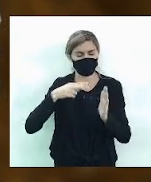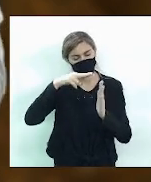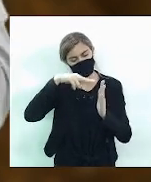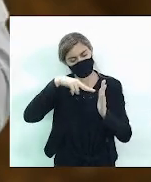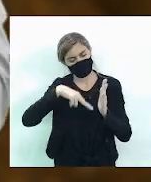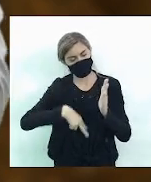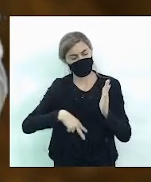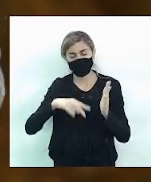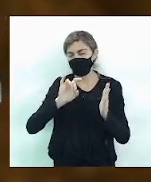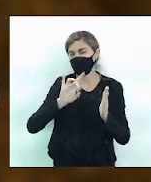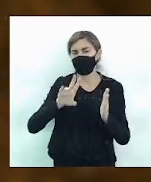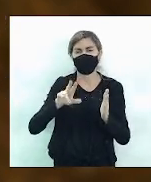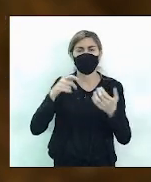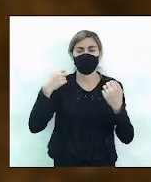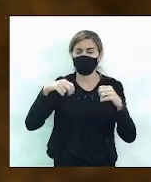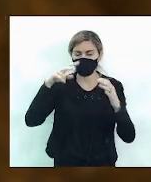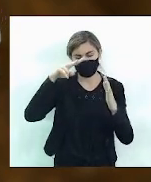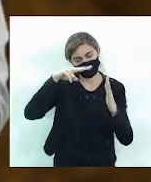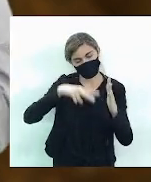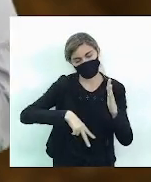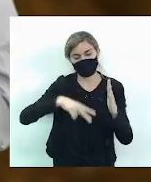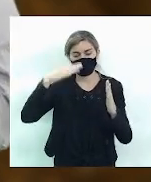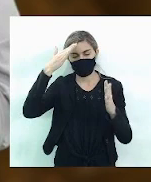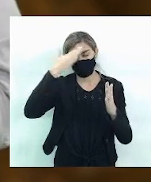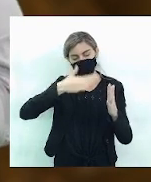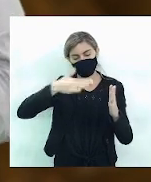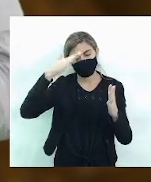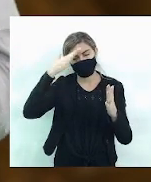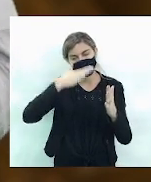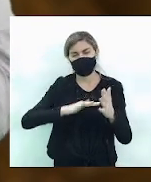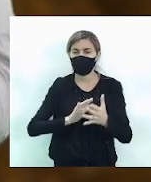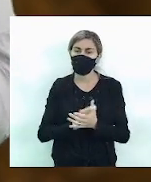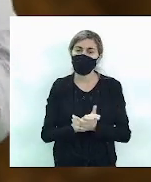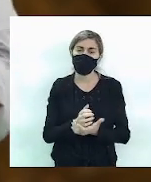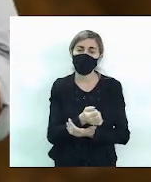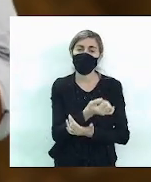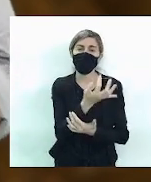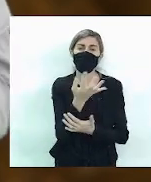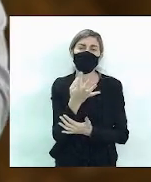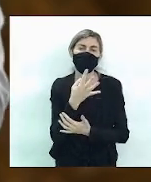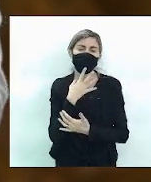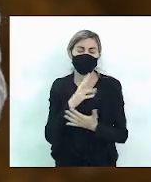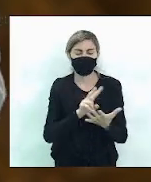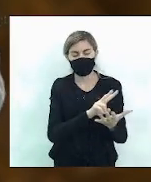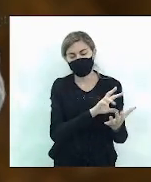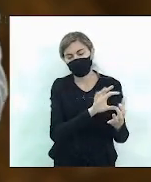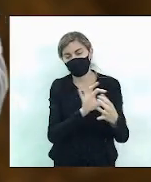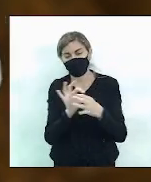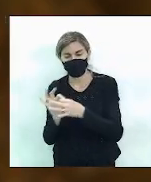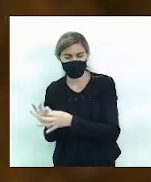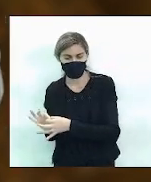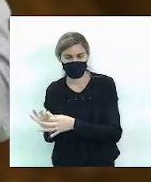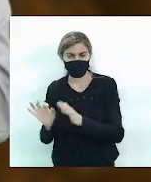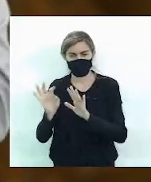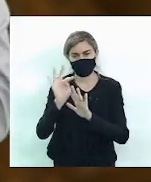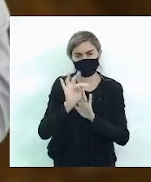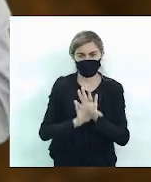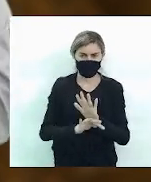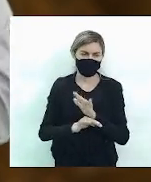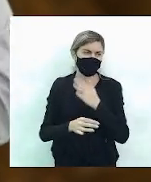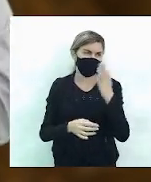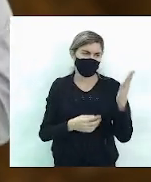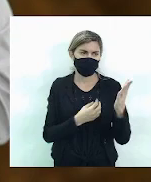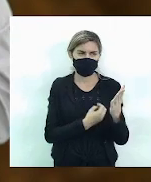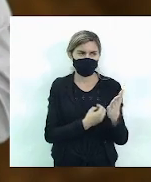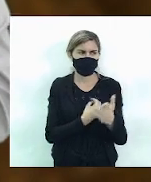apenas decodificativa, não, eu preciso ler e entender. Quando eu conheço o contexto textual, no caso aí da